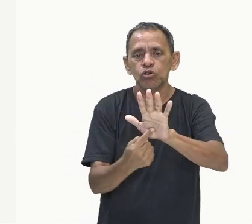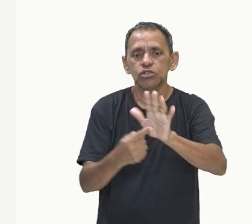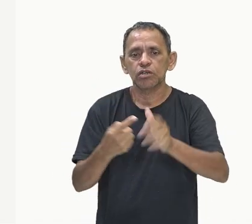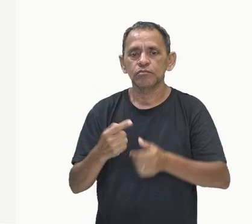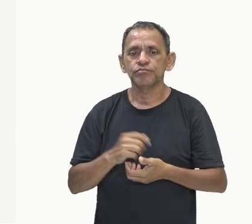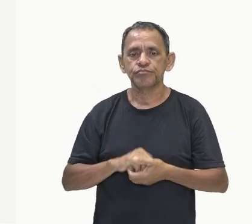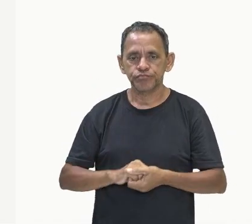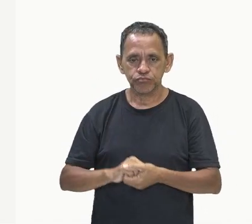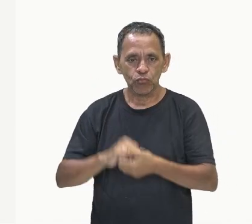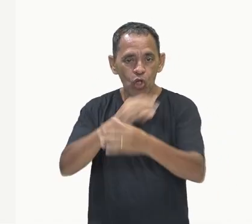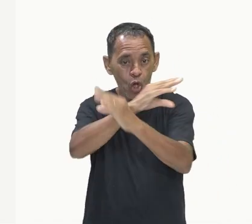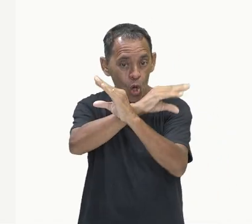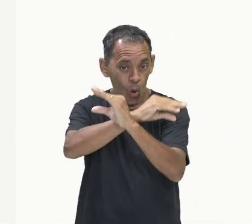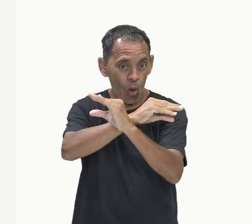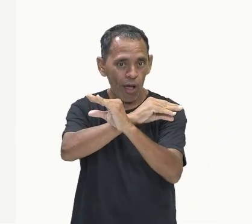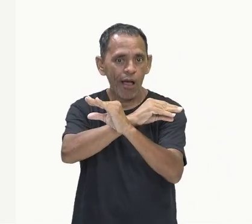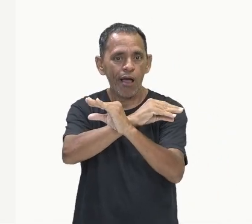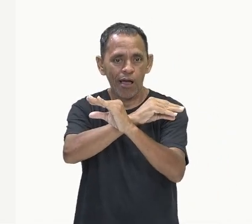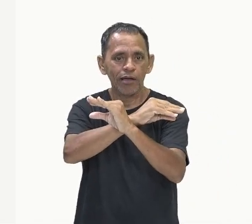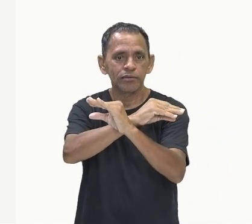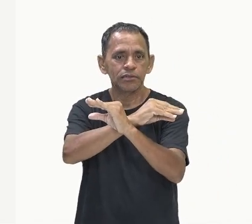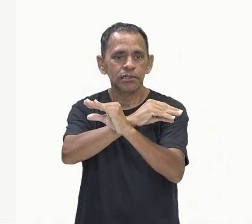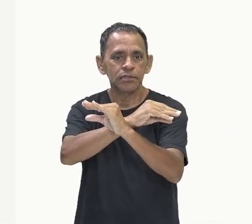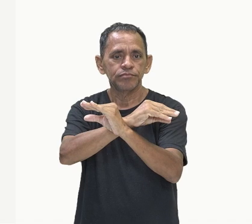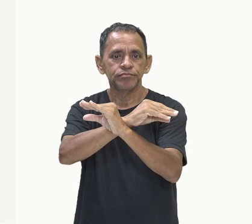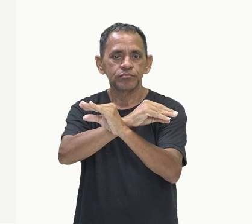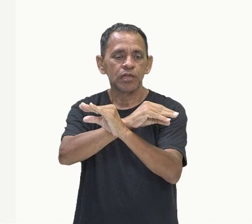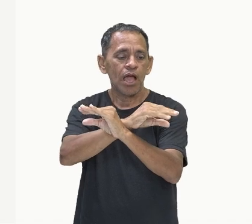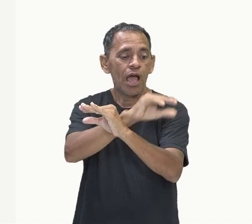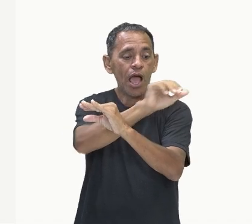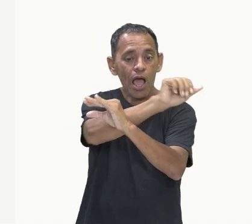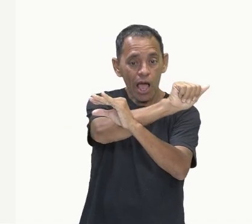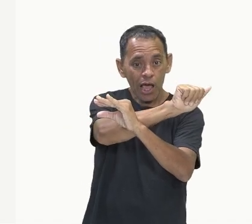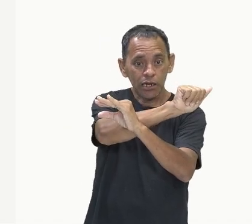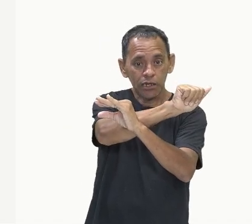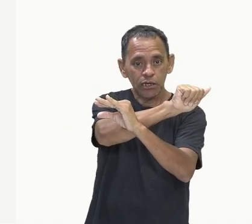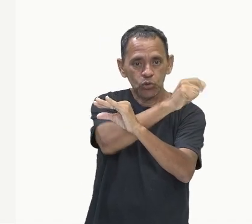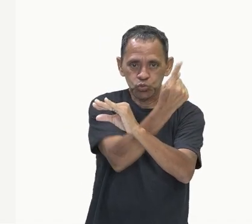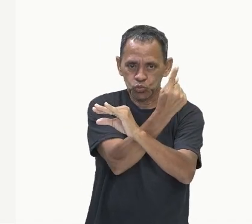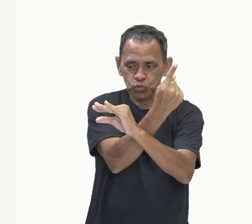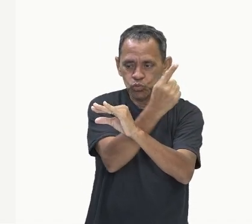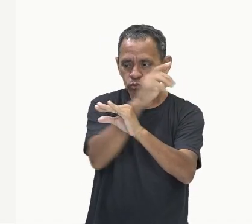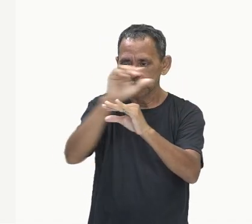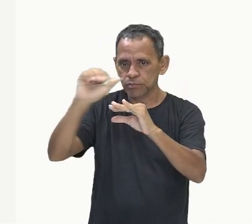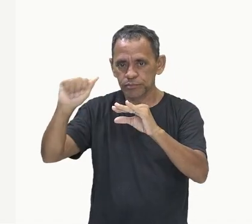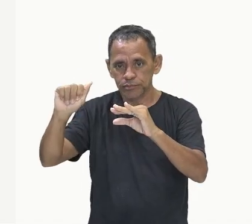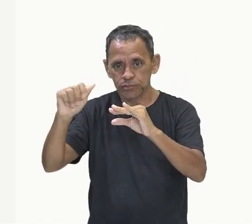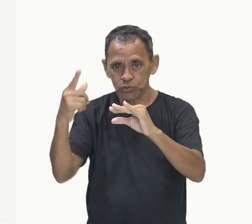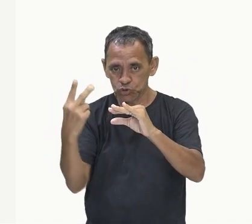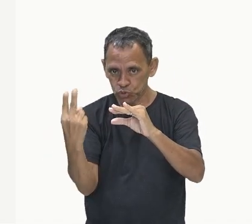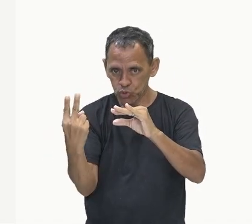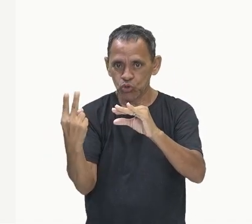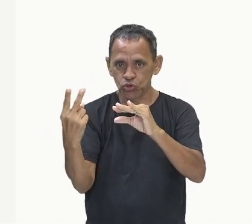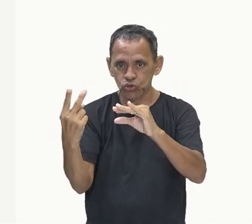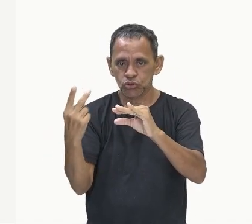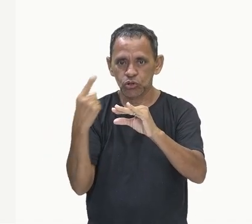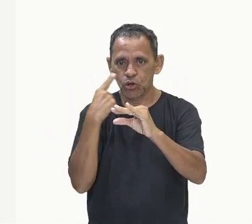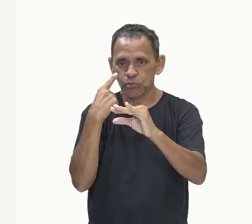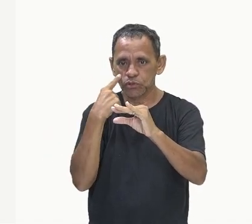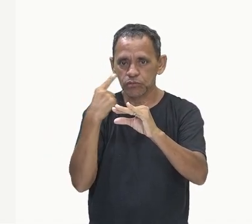observe aqui as duas áreas que foram destacadas, a área 1 e a área 2. Observe aqui que